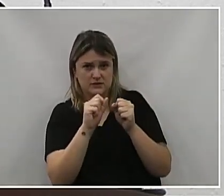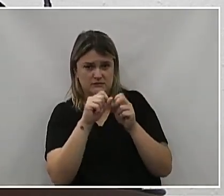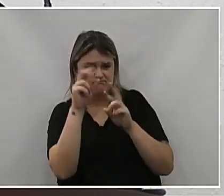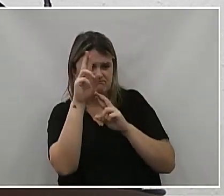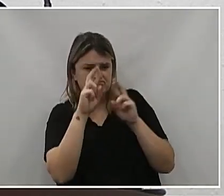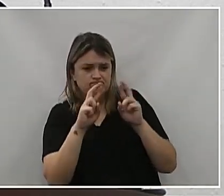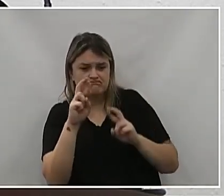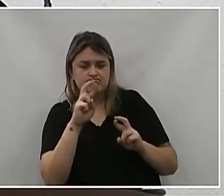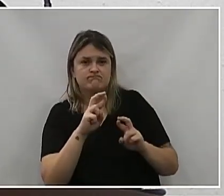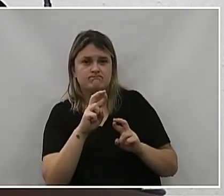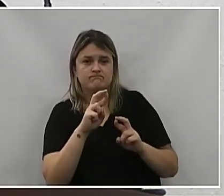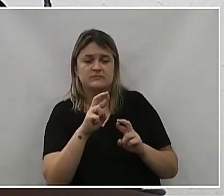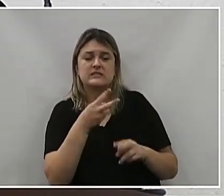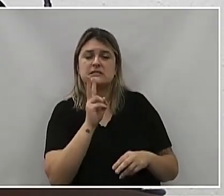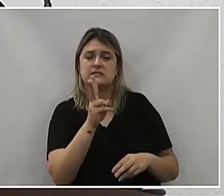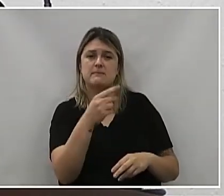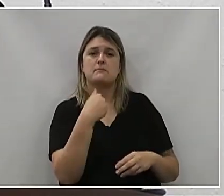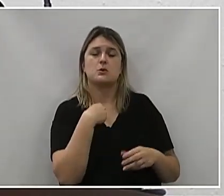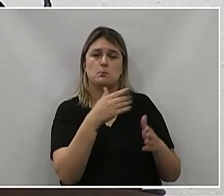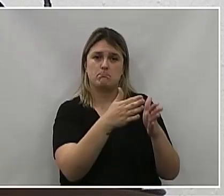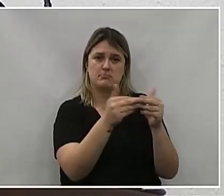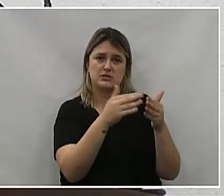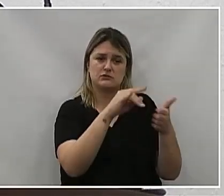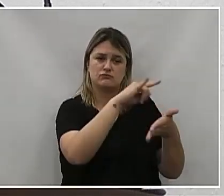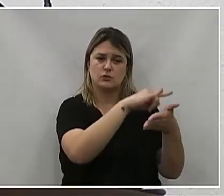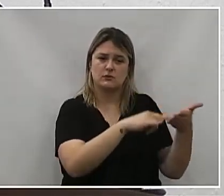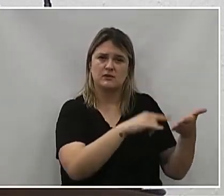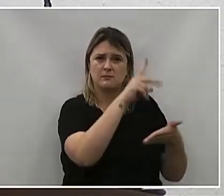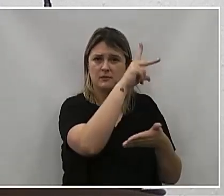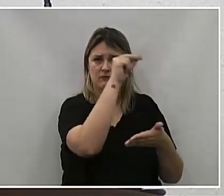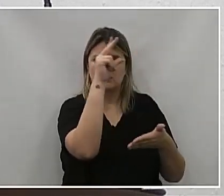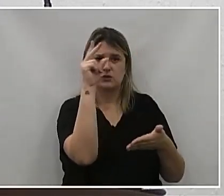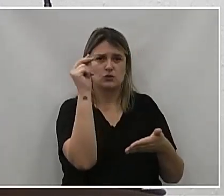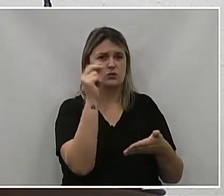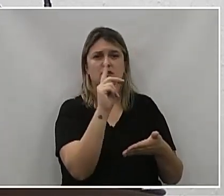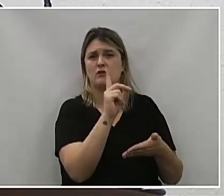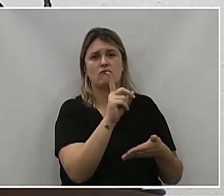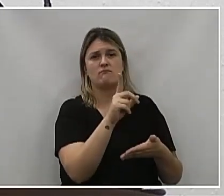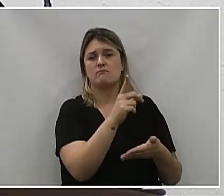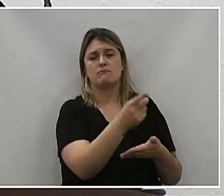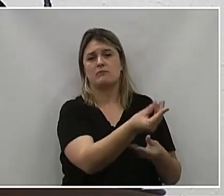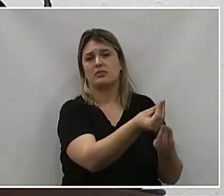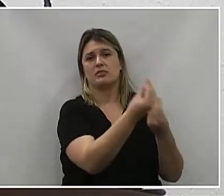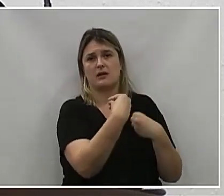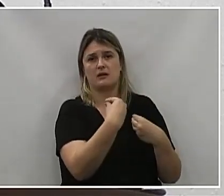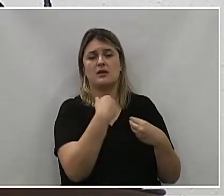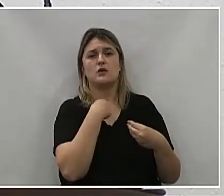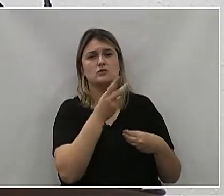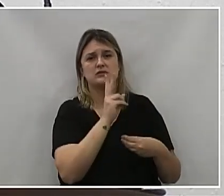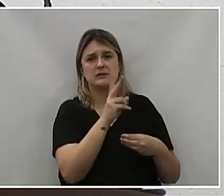fiscalização. Toda vez que eu peço documento, infelizmente, eu tenho que ir via Ministério Público.